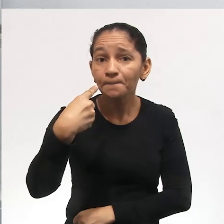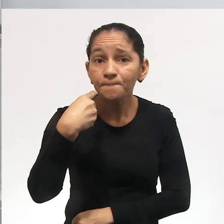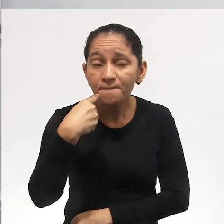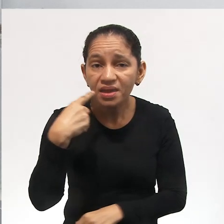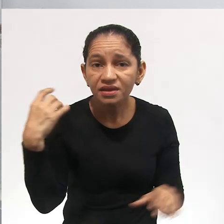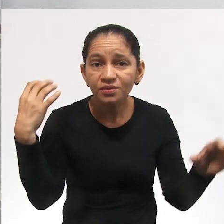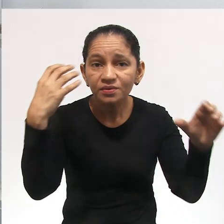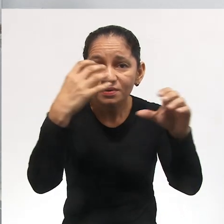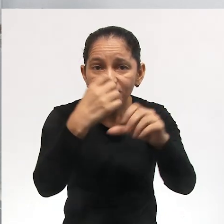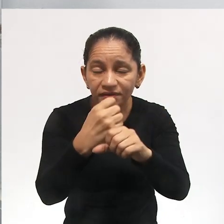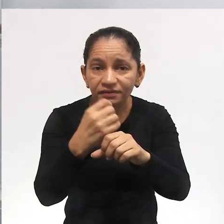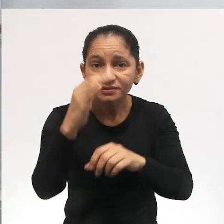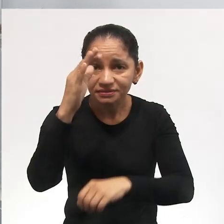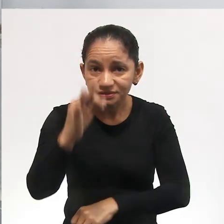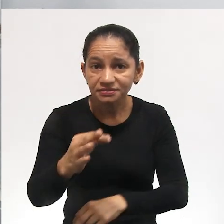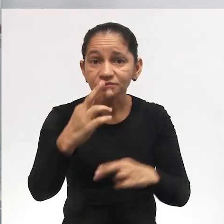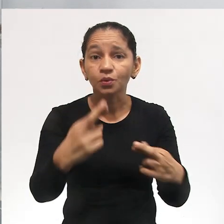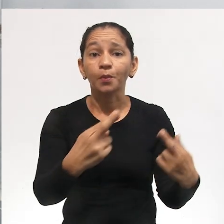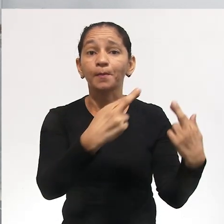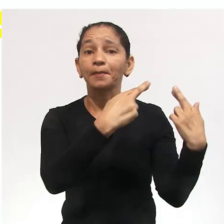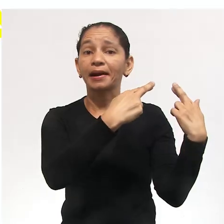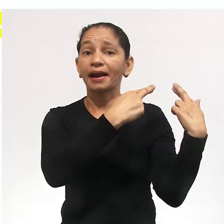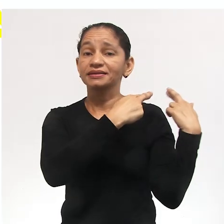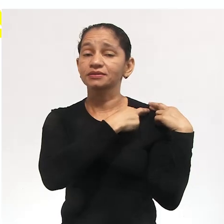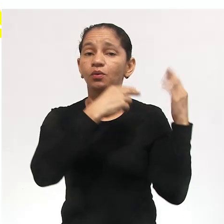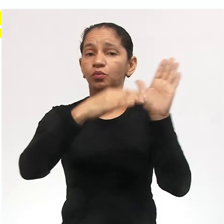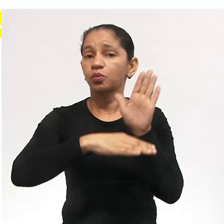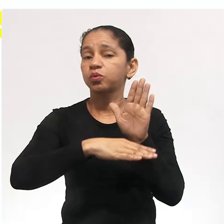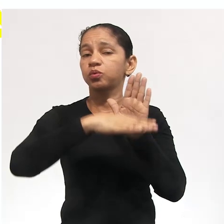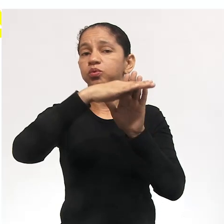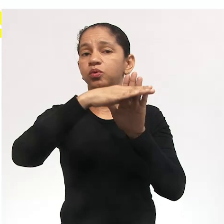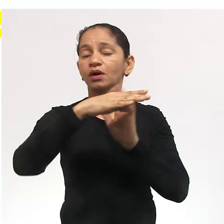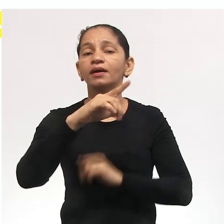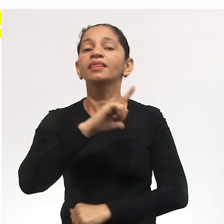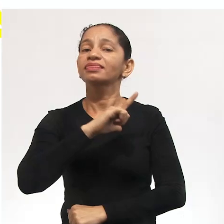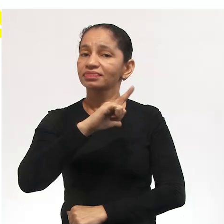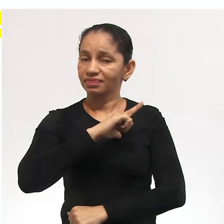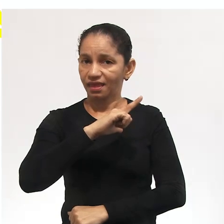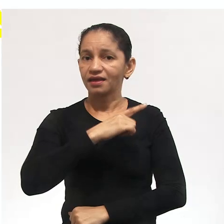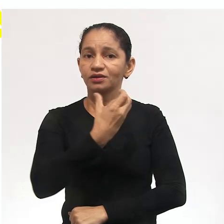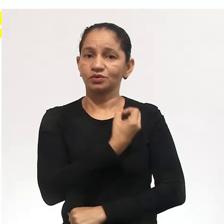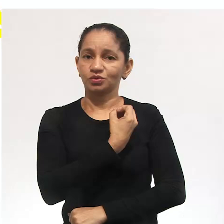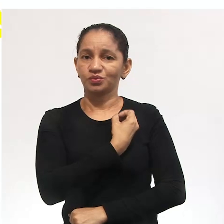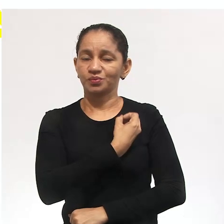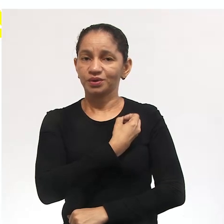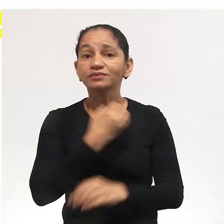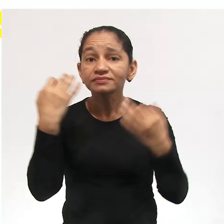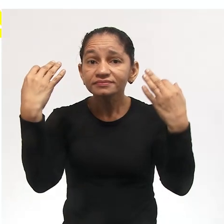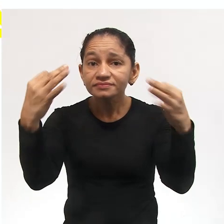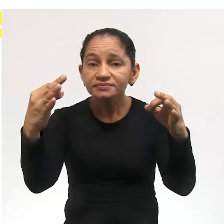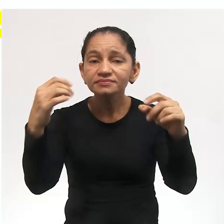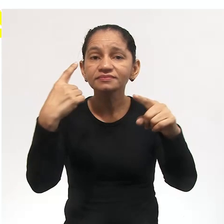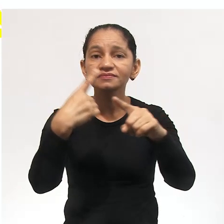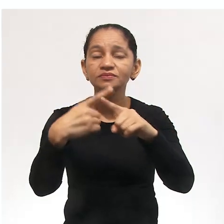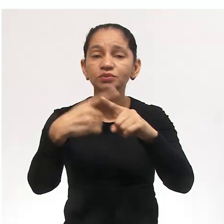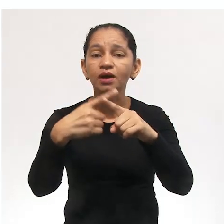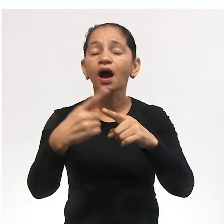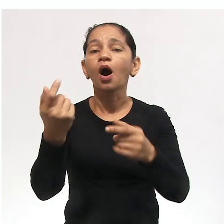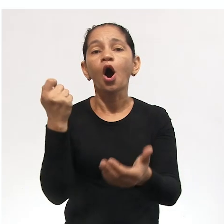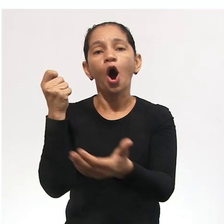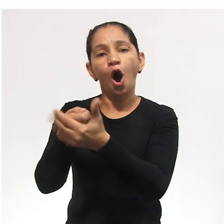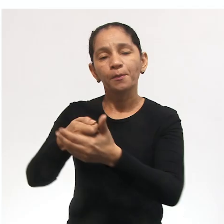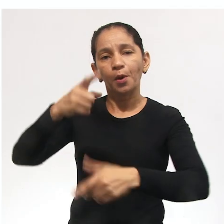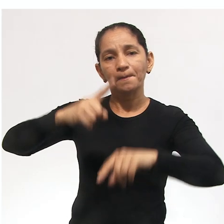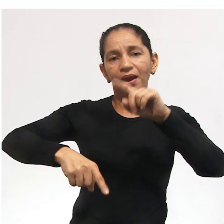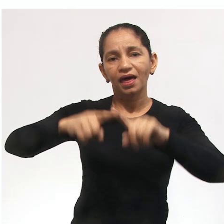uma repercussão onde? Ela tem uma repercussão em nosso estoque, porque nós compramos estoques. Legal isso, né? Então, vamos avançar para o